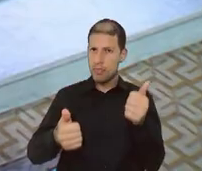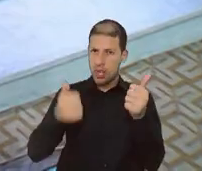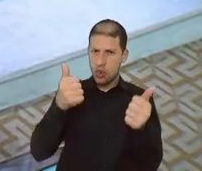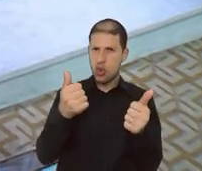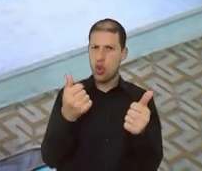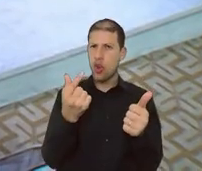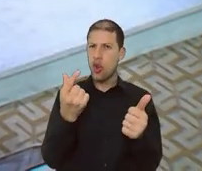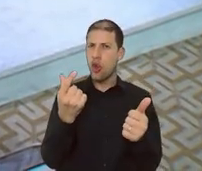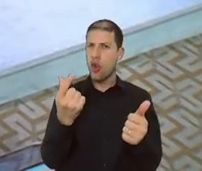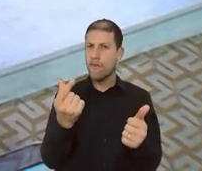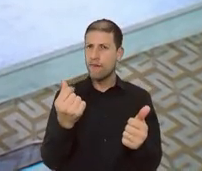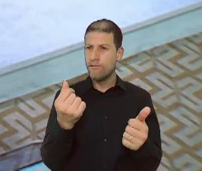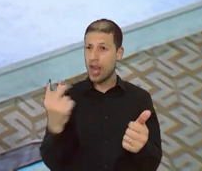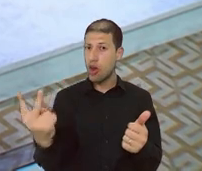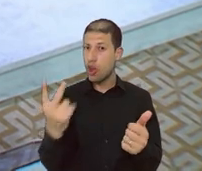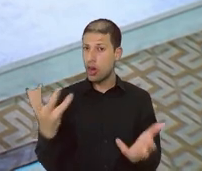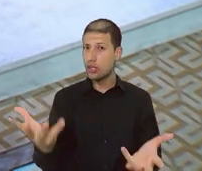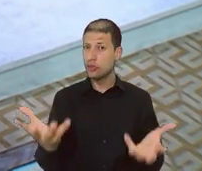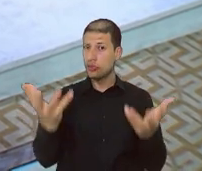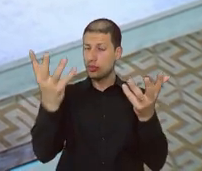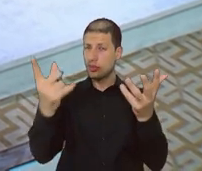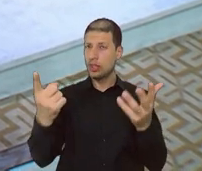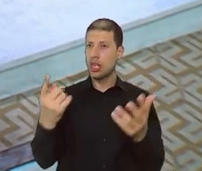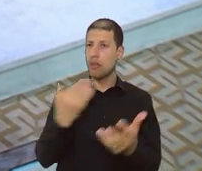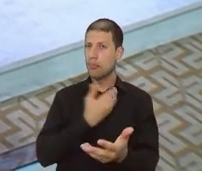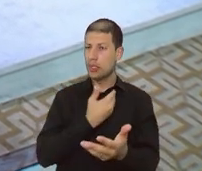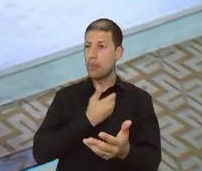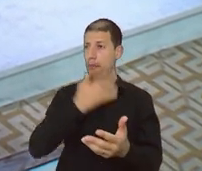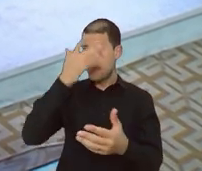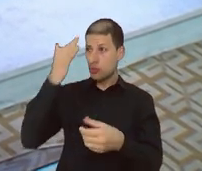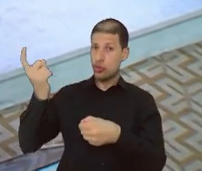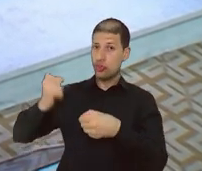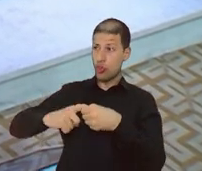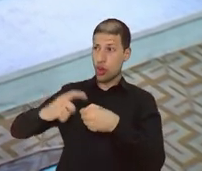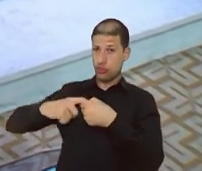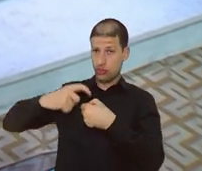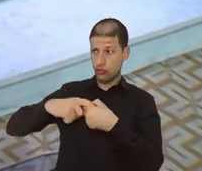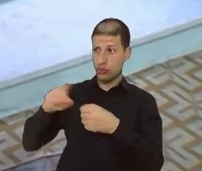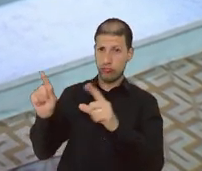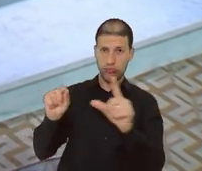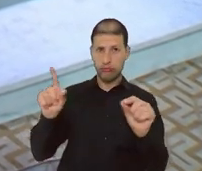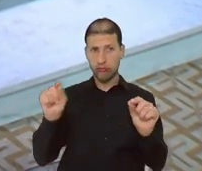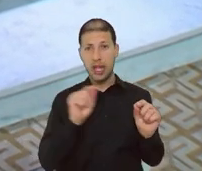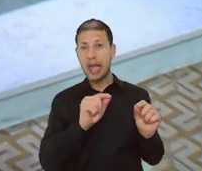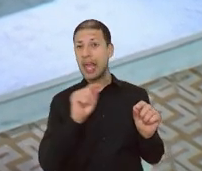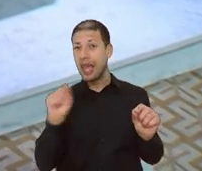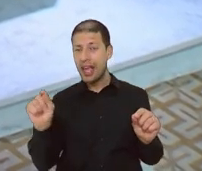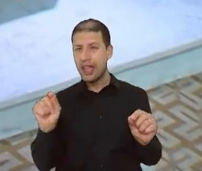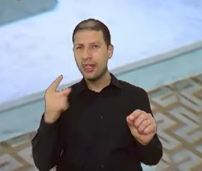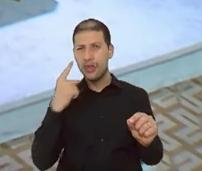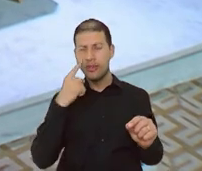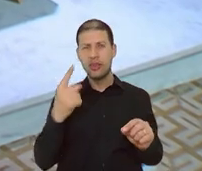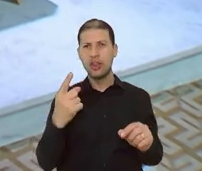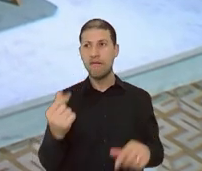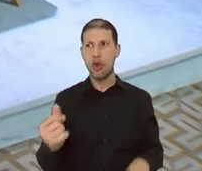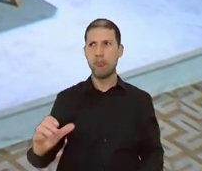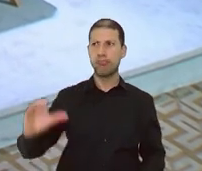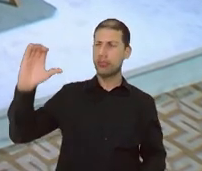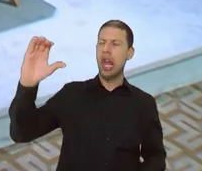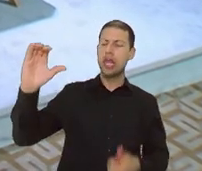do parceiro né De quem é o sócio que a gente que os empreendedores estão escolhendo muito mais do que aí para um valor eixo maior